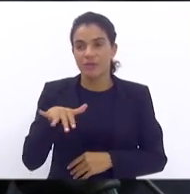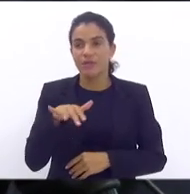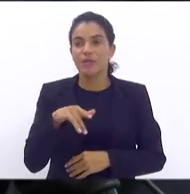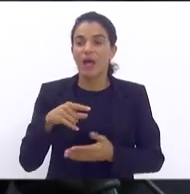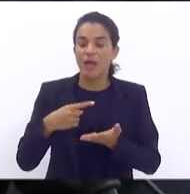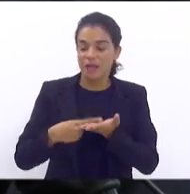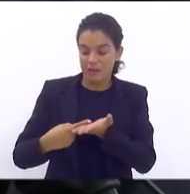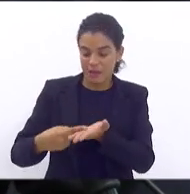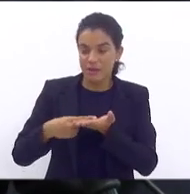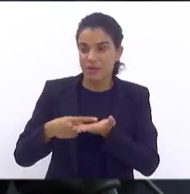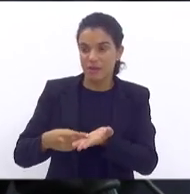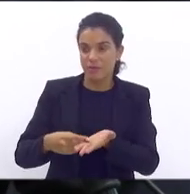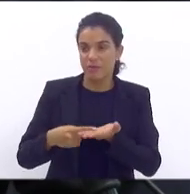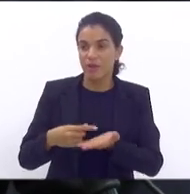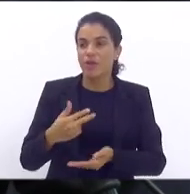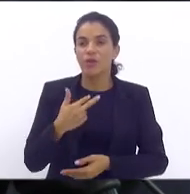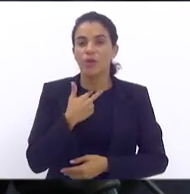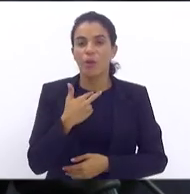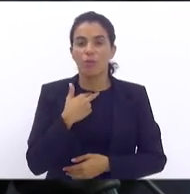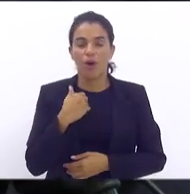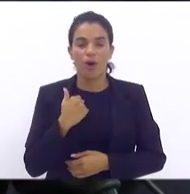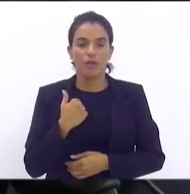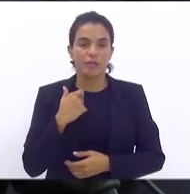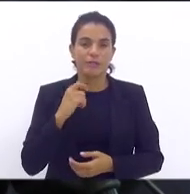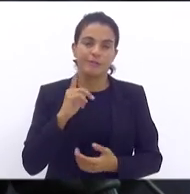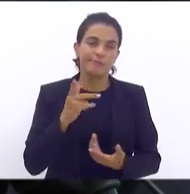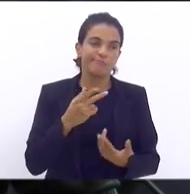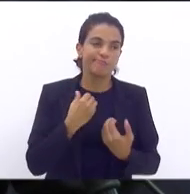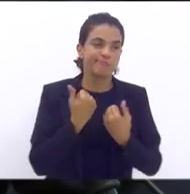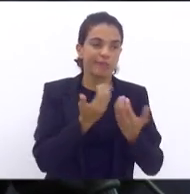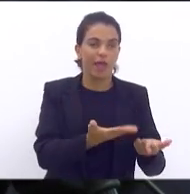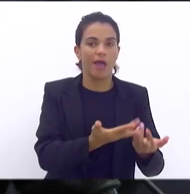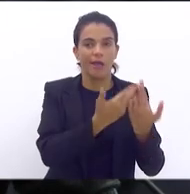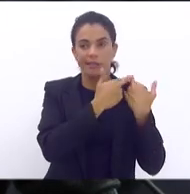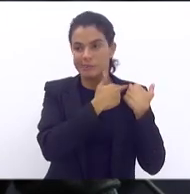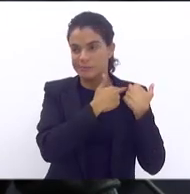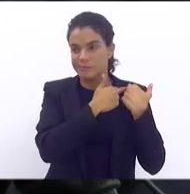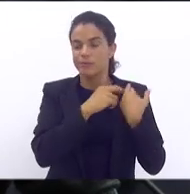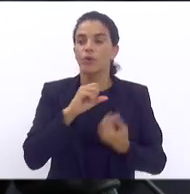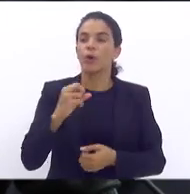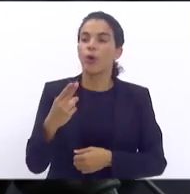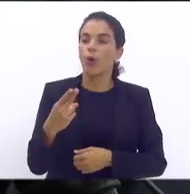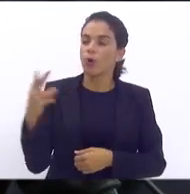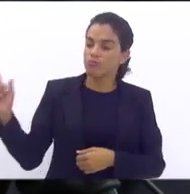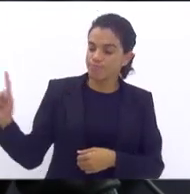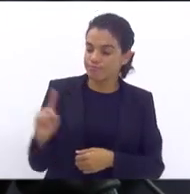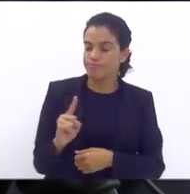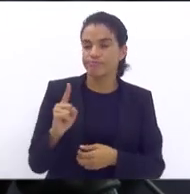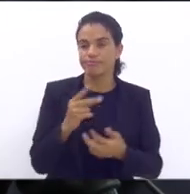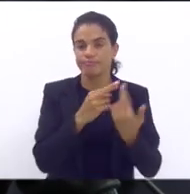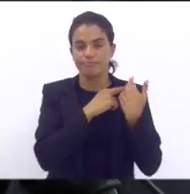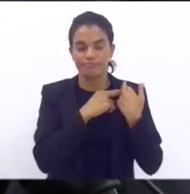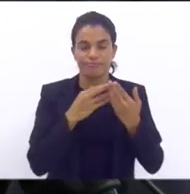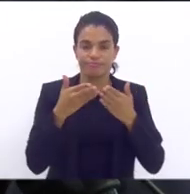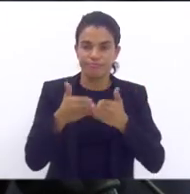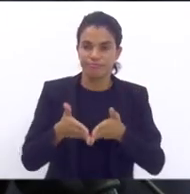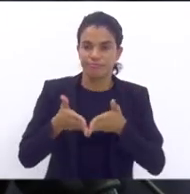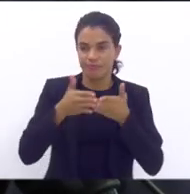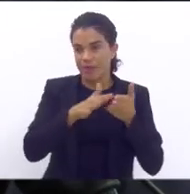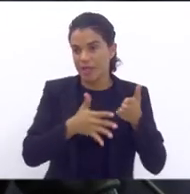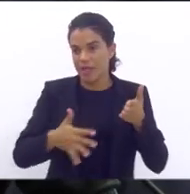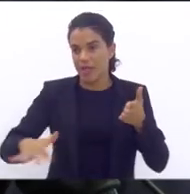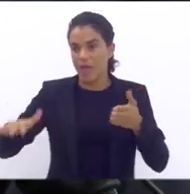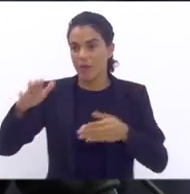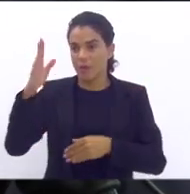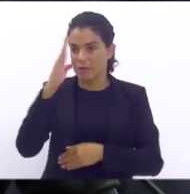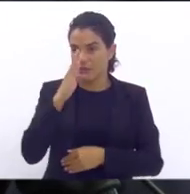dizendo que você não pode responsabilizar ou adquirir um responsável legal quando dá navegação em água